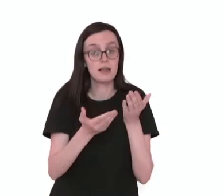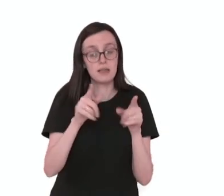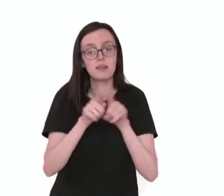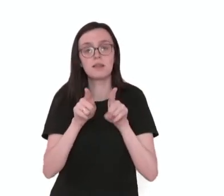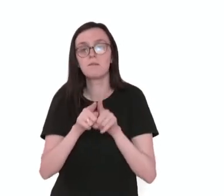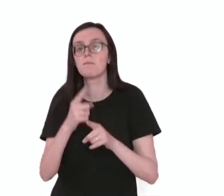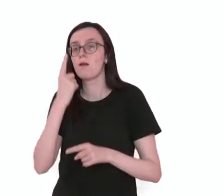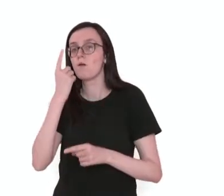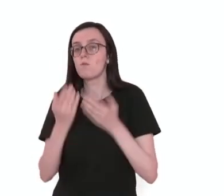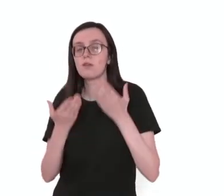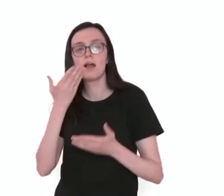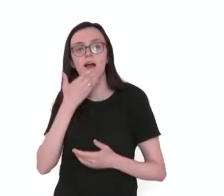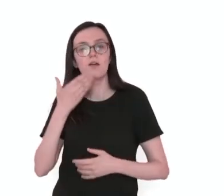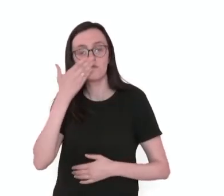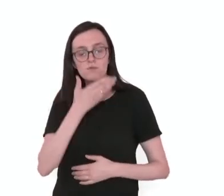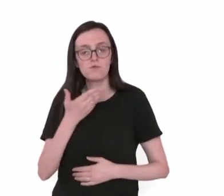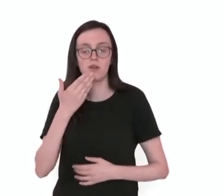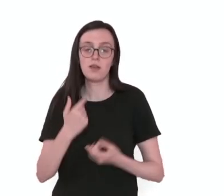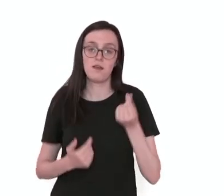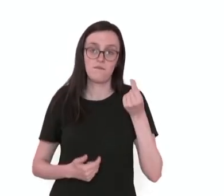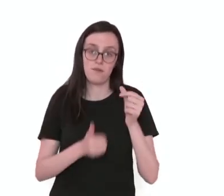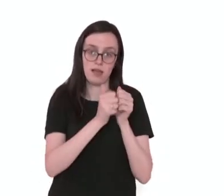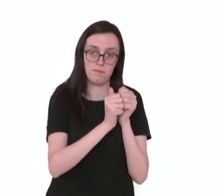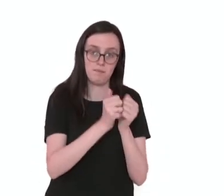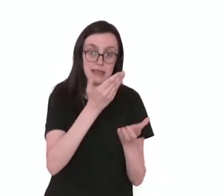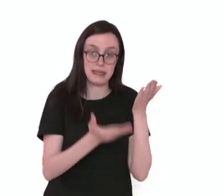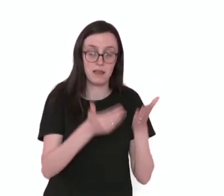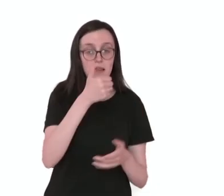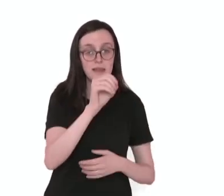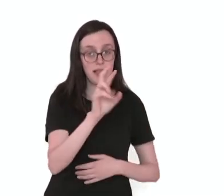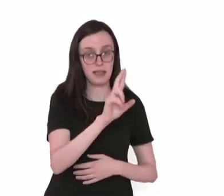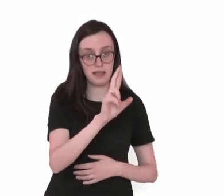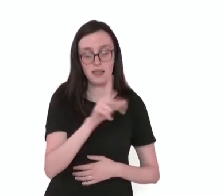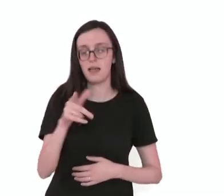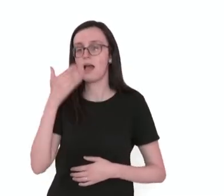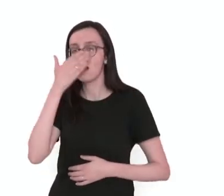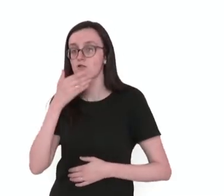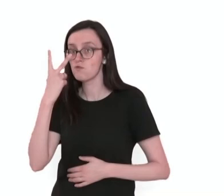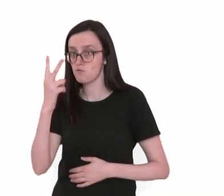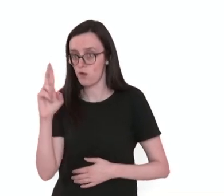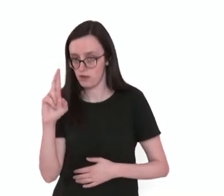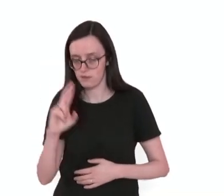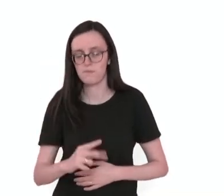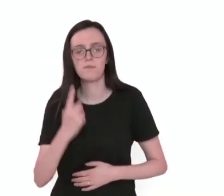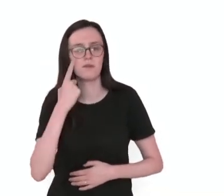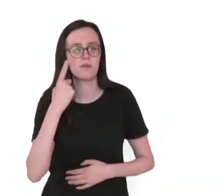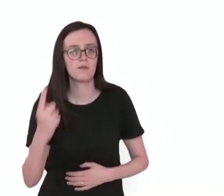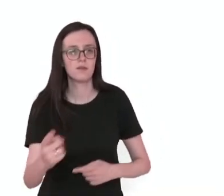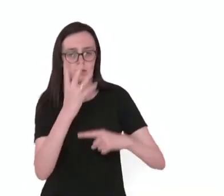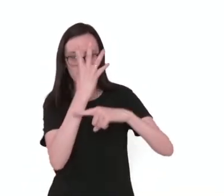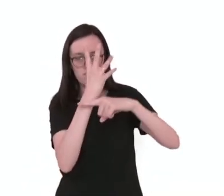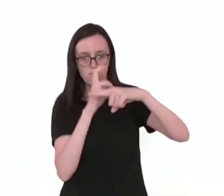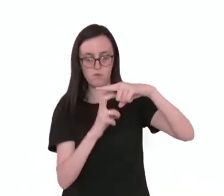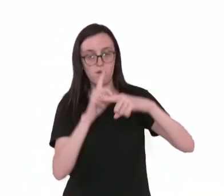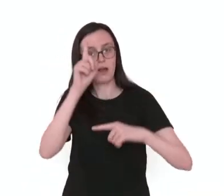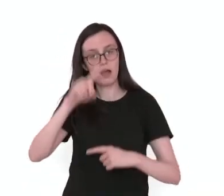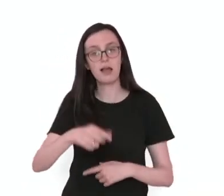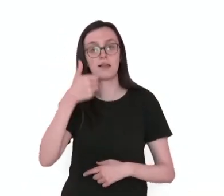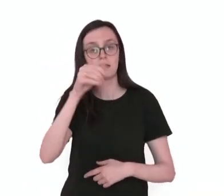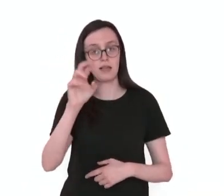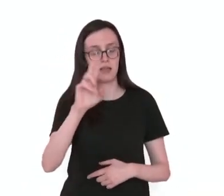de açúcar. O quilo do amendoim custava R$10. Então, voltando lá, 4/5 custava